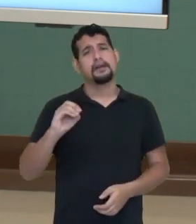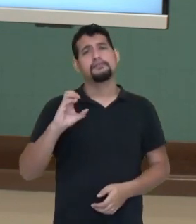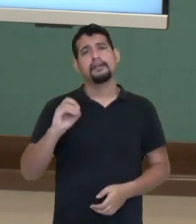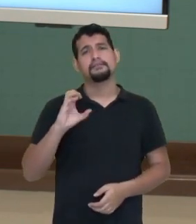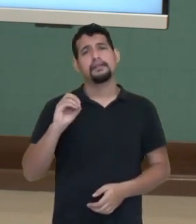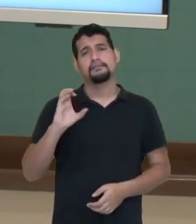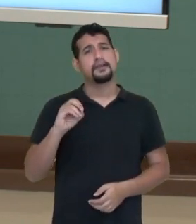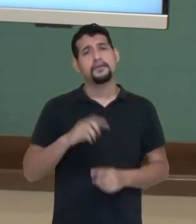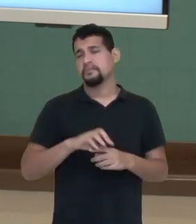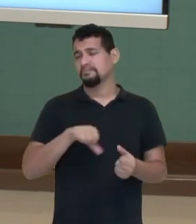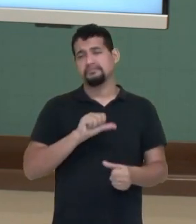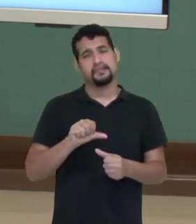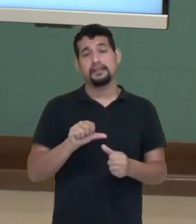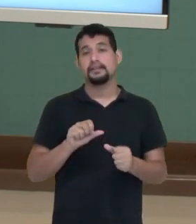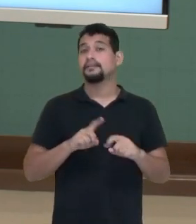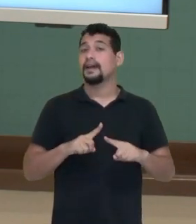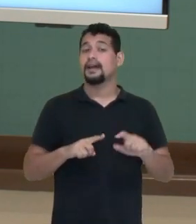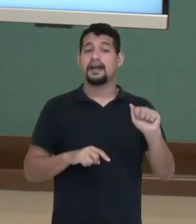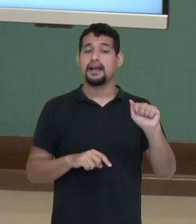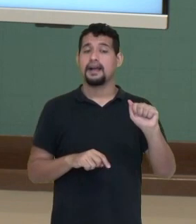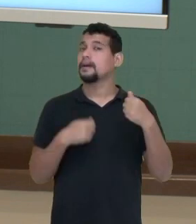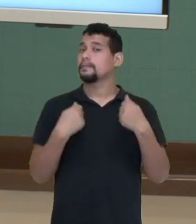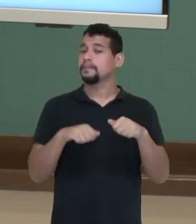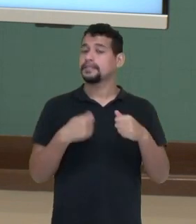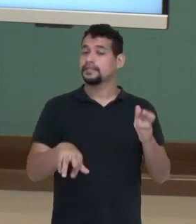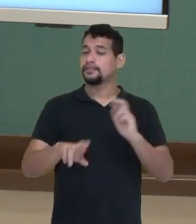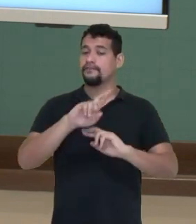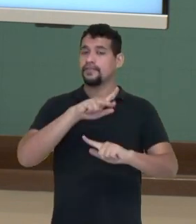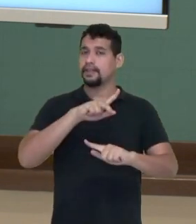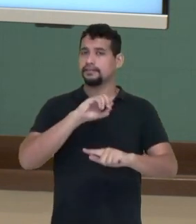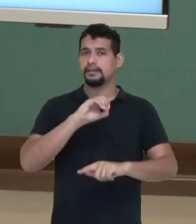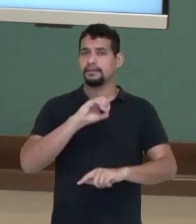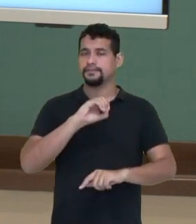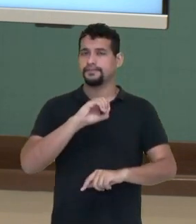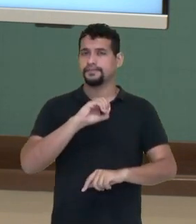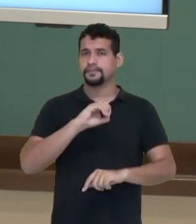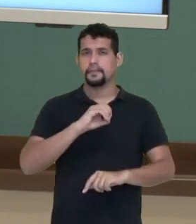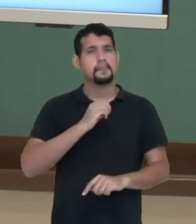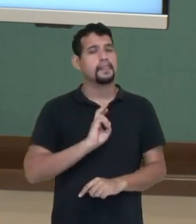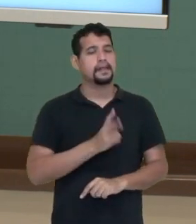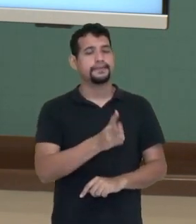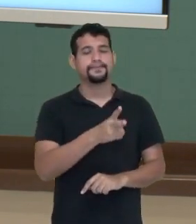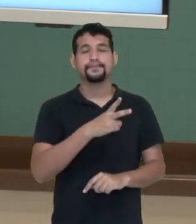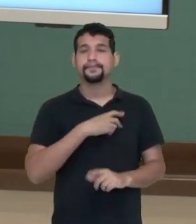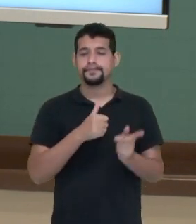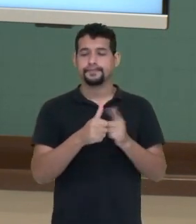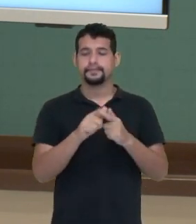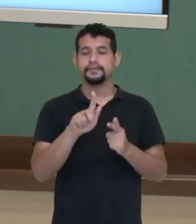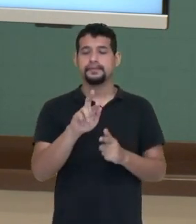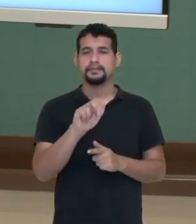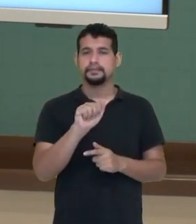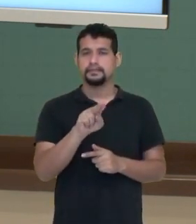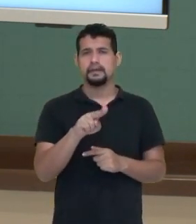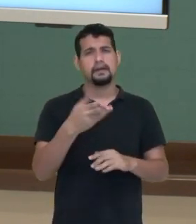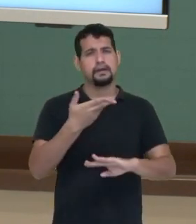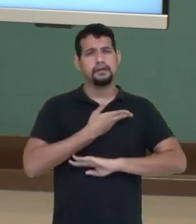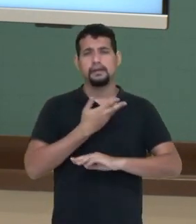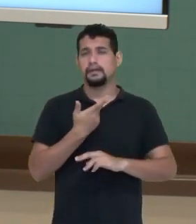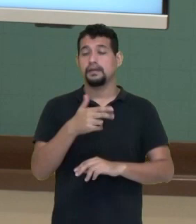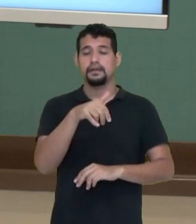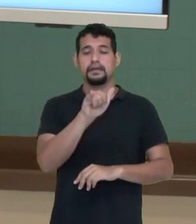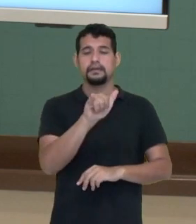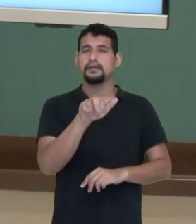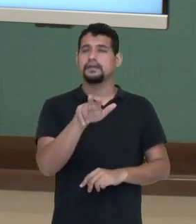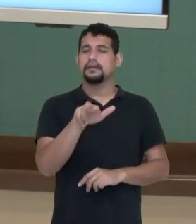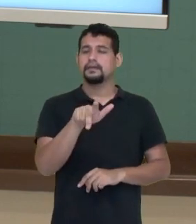está variando. Então A tem que ser diferente de zero. Então toda função afim do primeiro grau ela é desse tipo aqui. Y